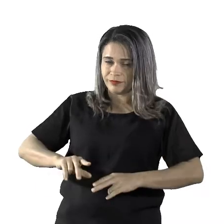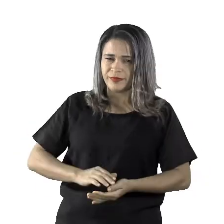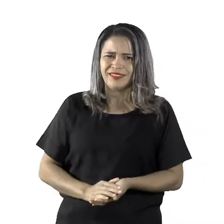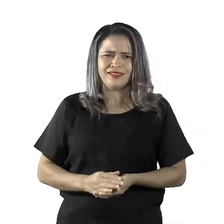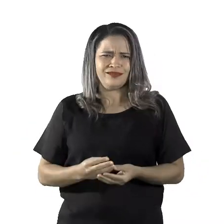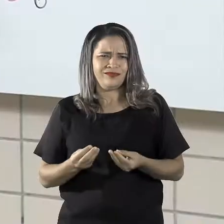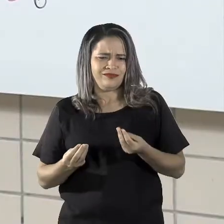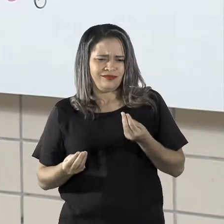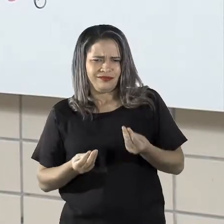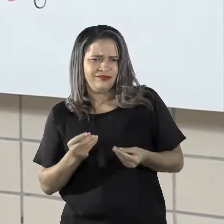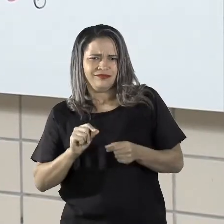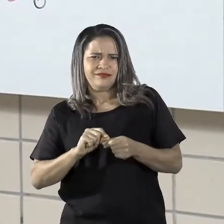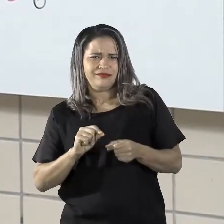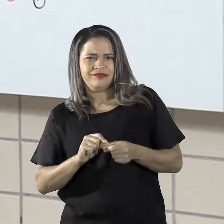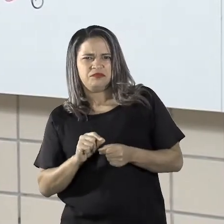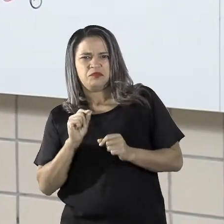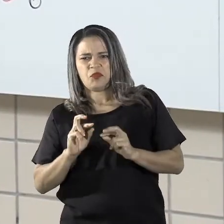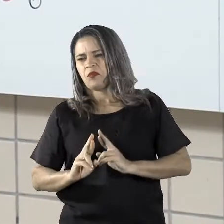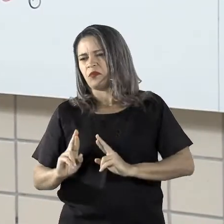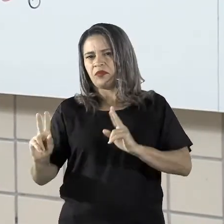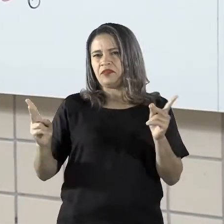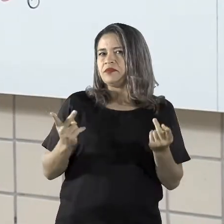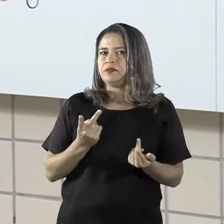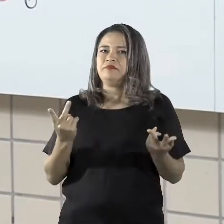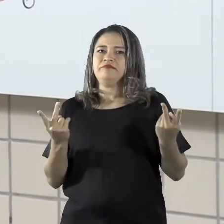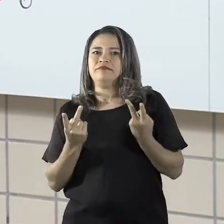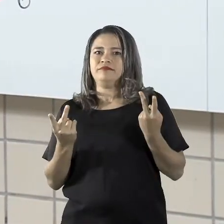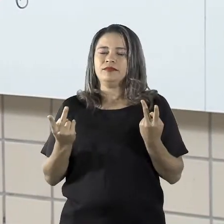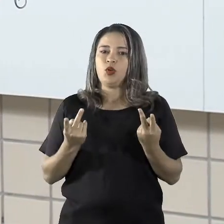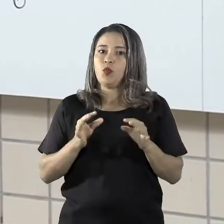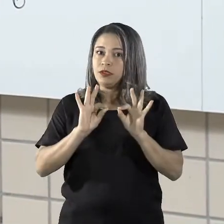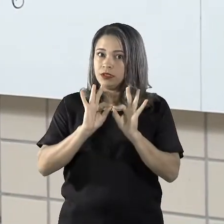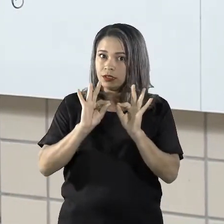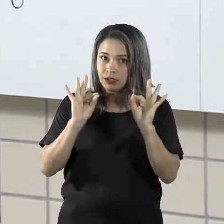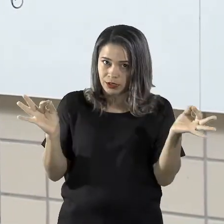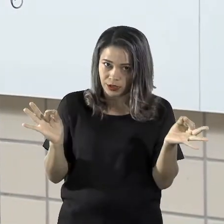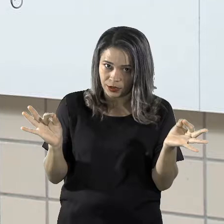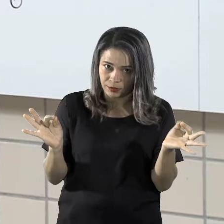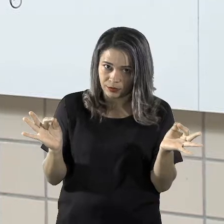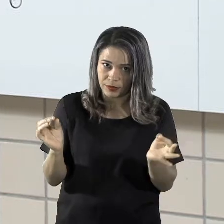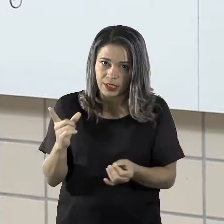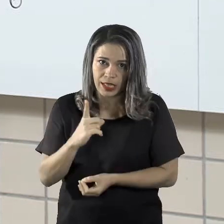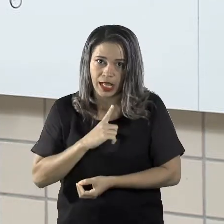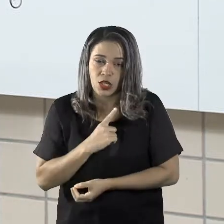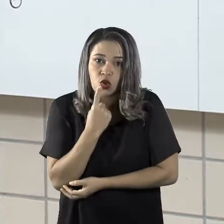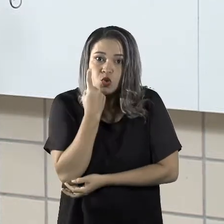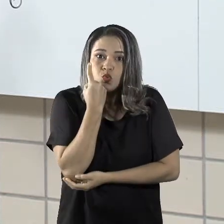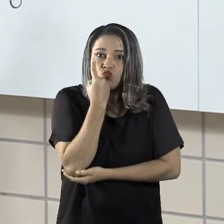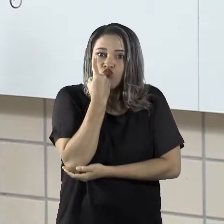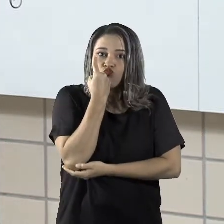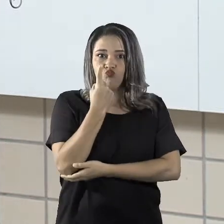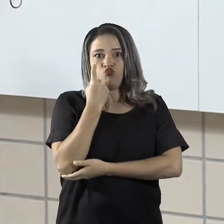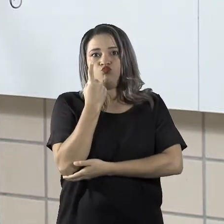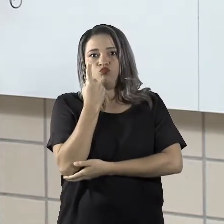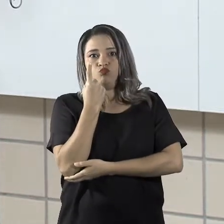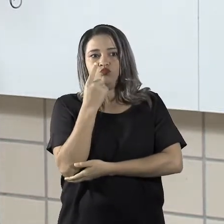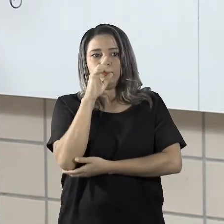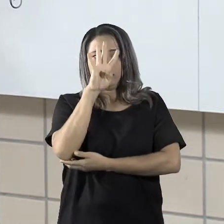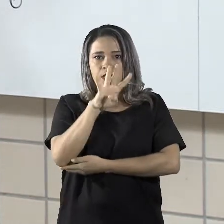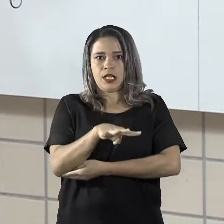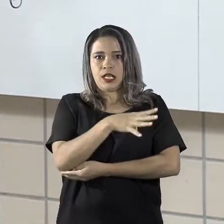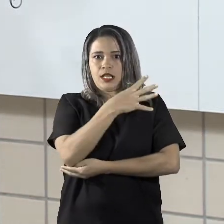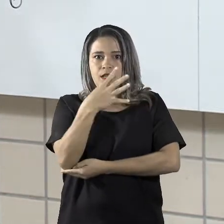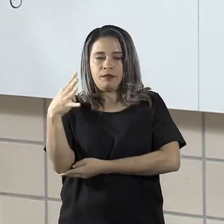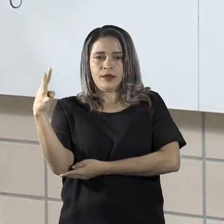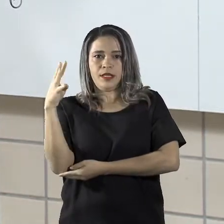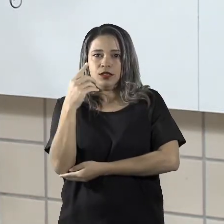faz isso? O que é essa diferença? Uma substância simples significa que eu tenho apenas um elemento químico. Um exemplo é